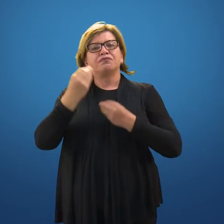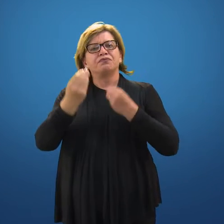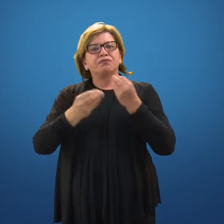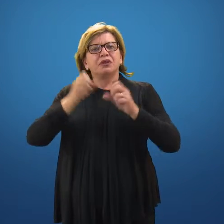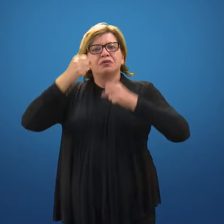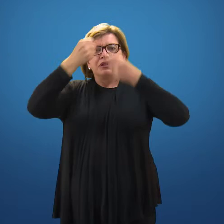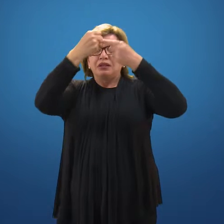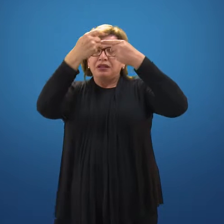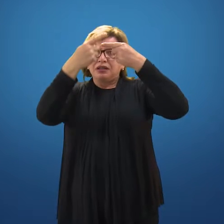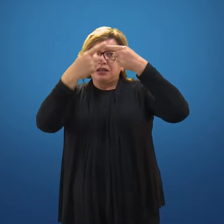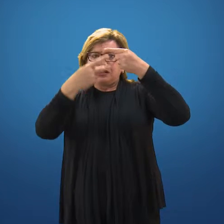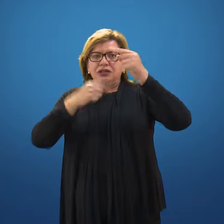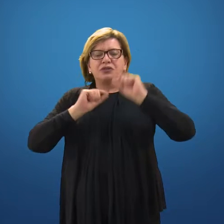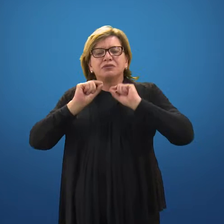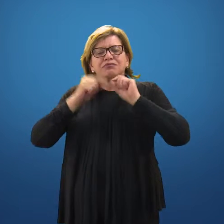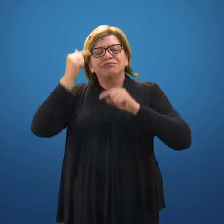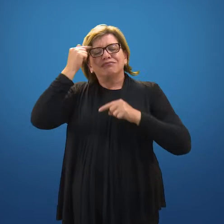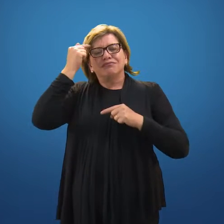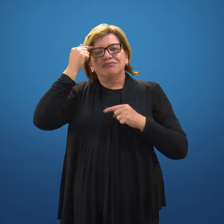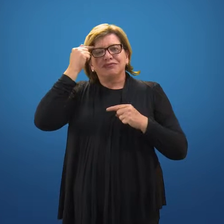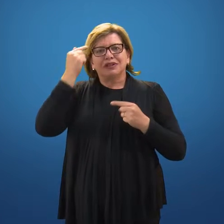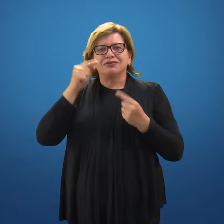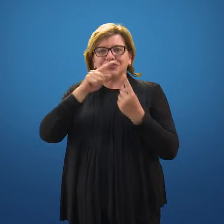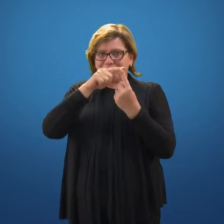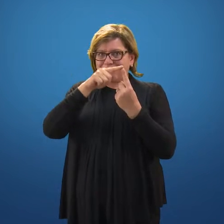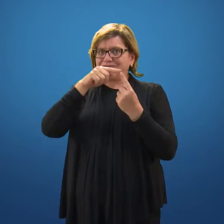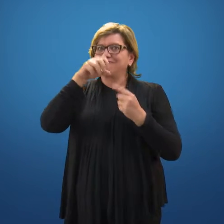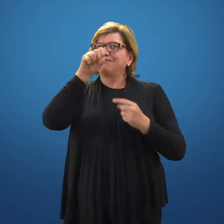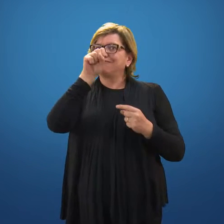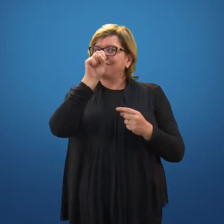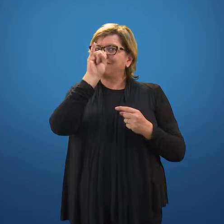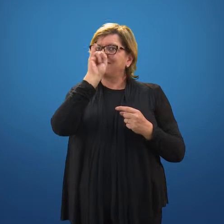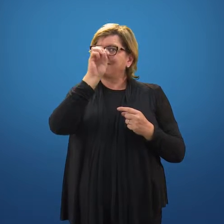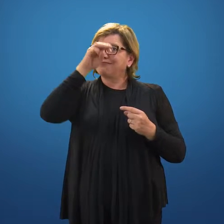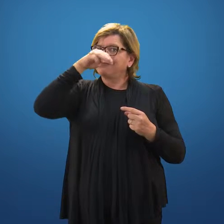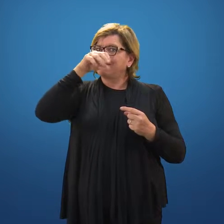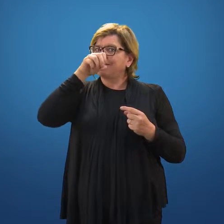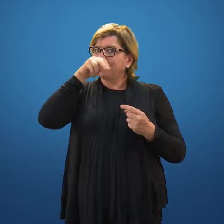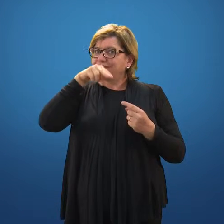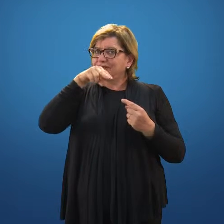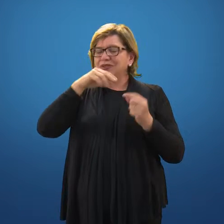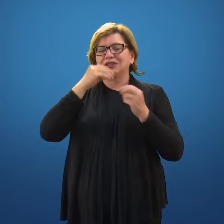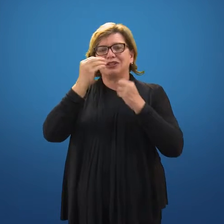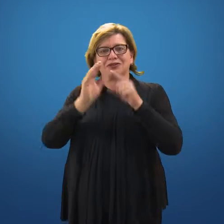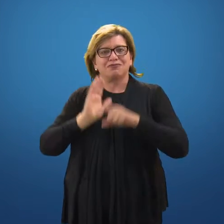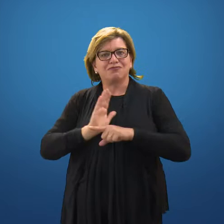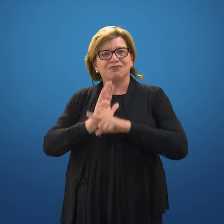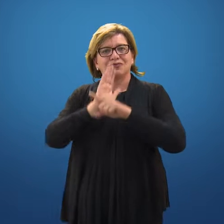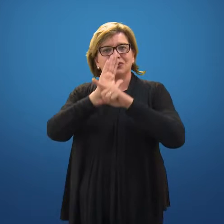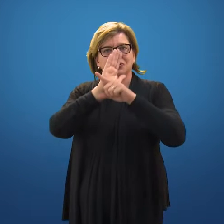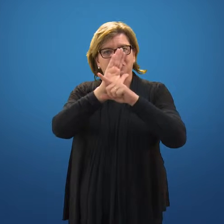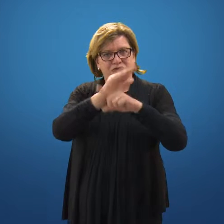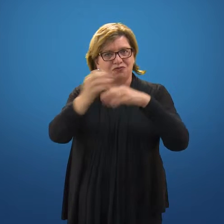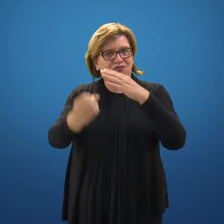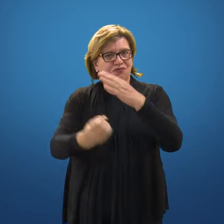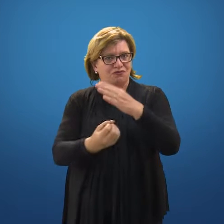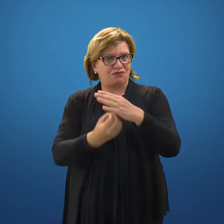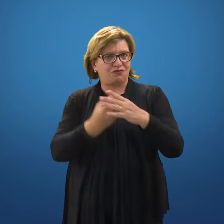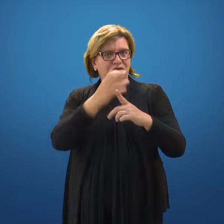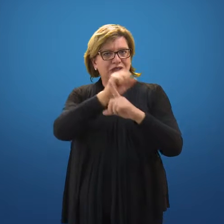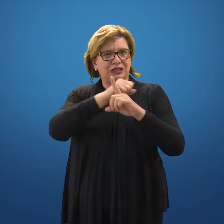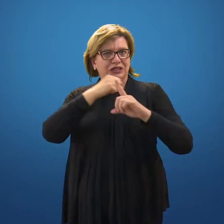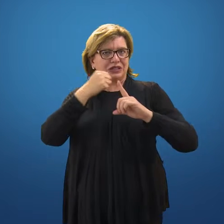Algumas características do seu pensamento que ocorreu que contribuiu para essa grande influência, é a